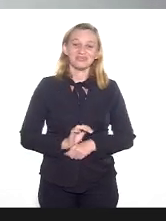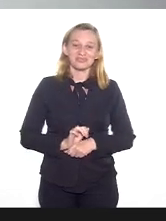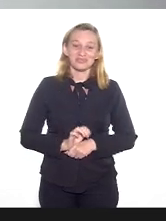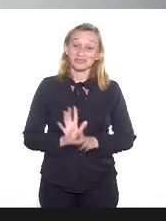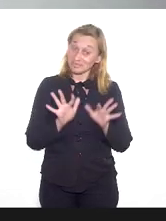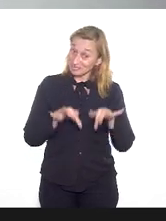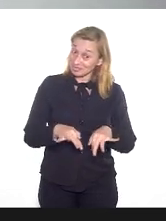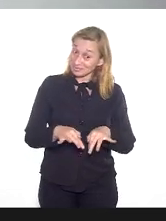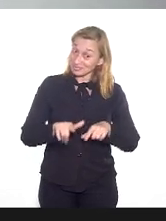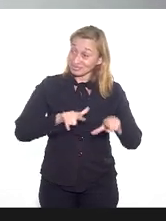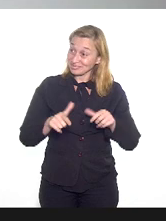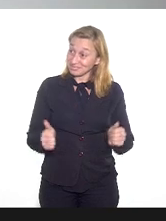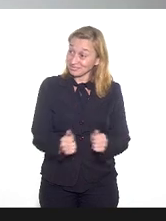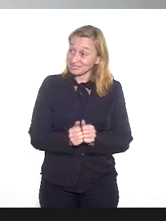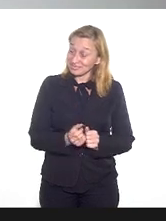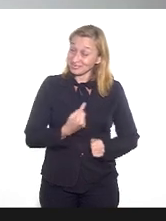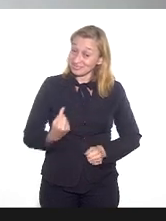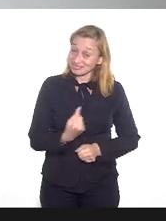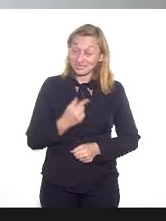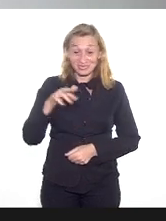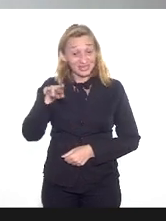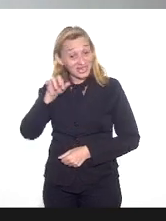encerra o trabalho junto conosco, a Raquel,